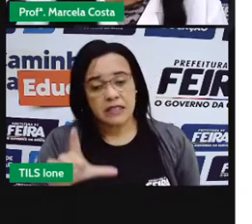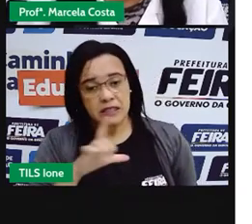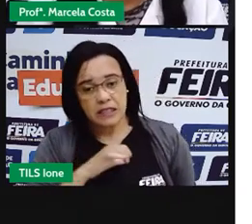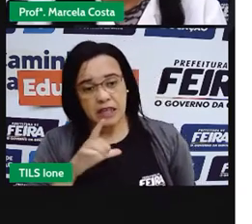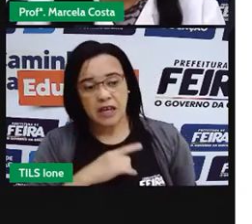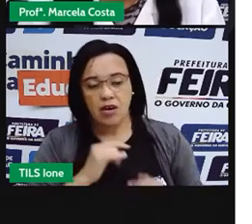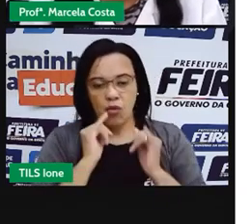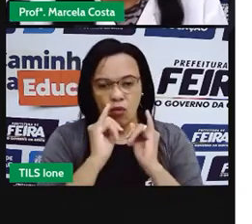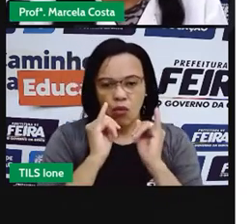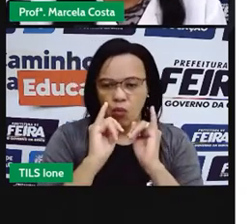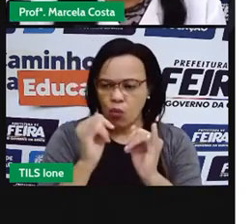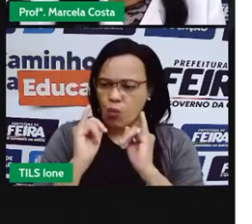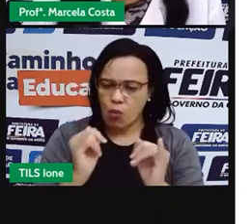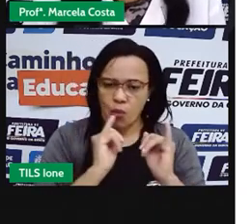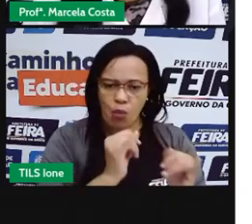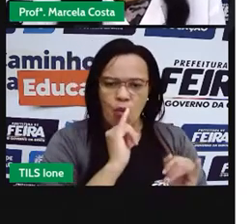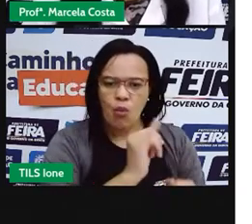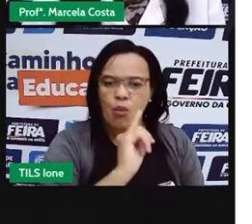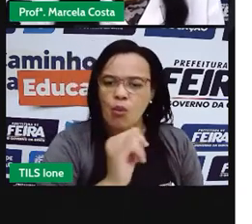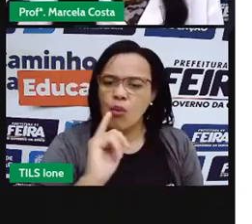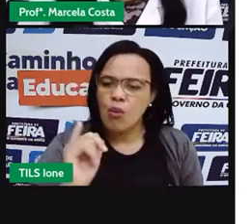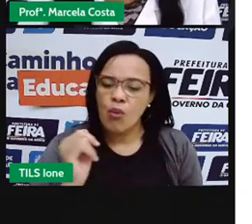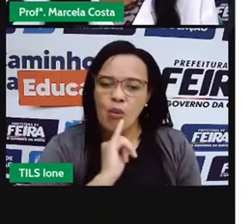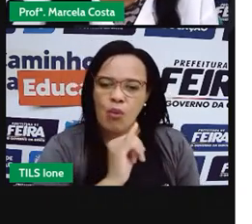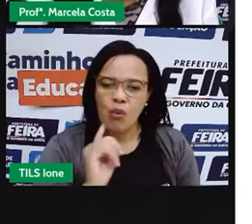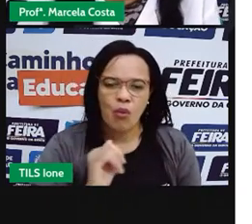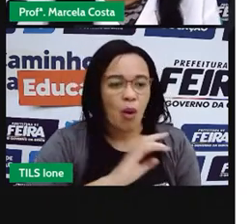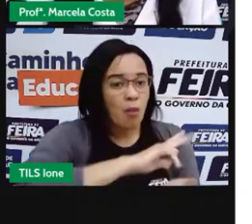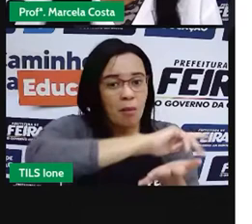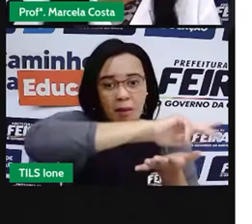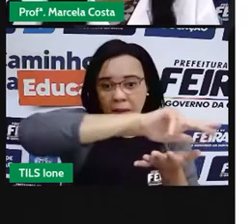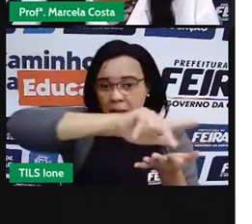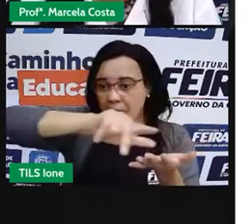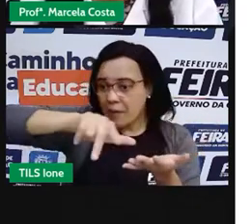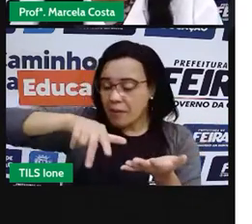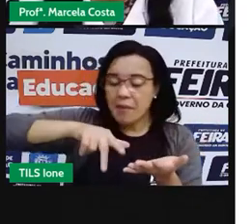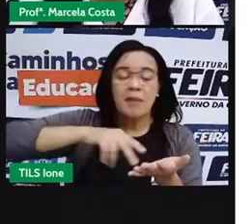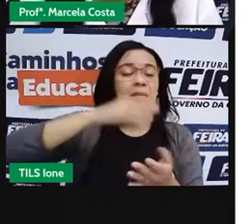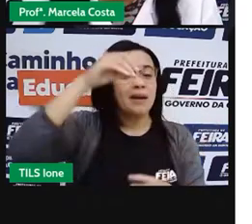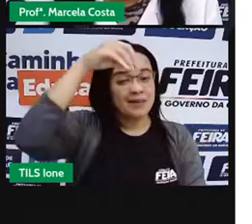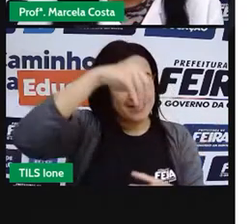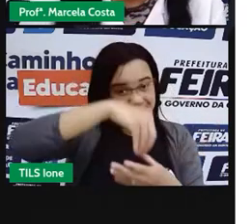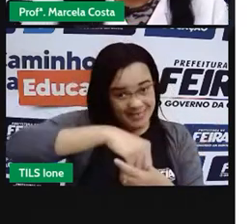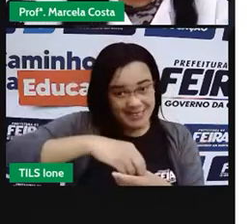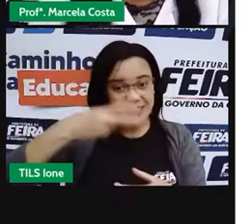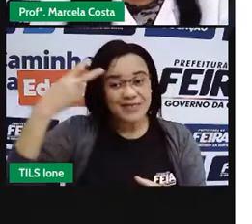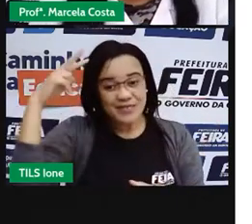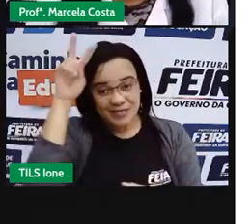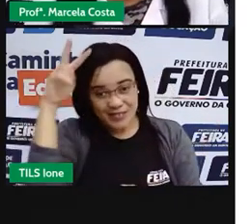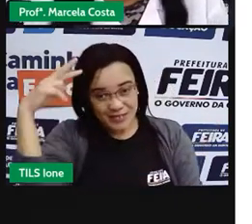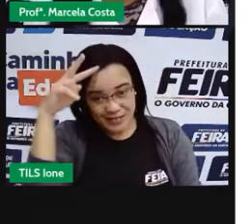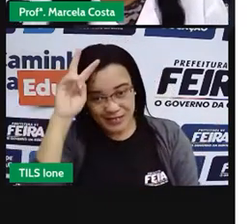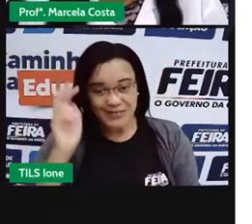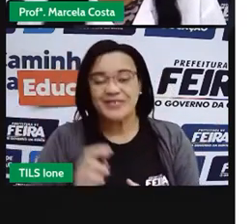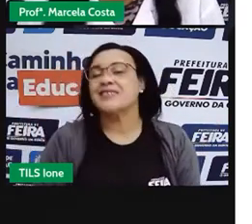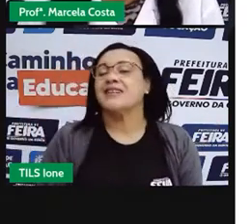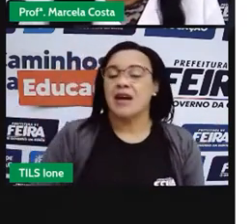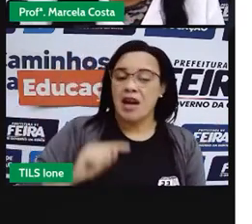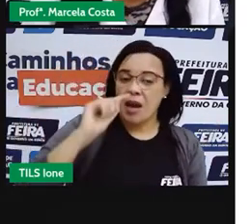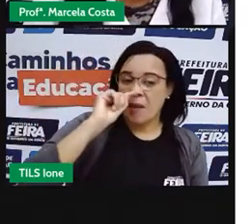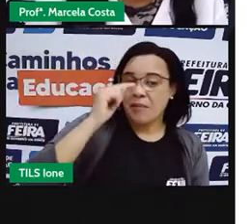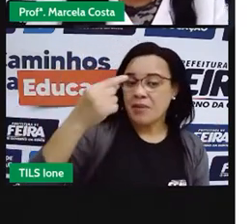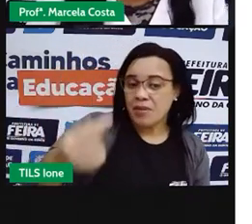clássicos da literatura infantil, como Pinóquio, Branca de